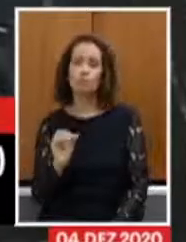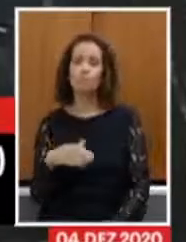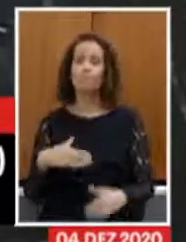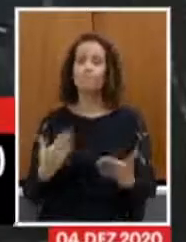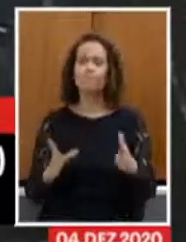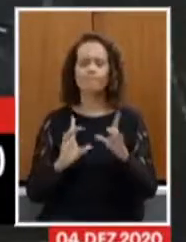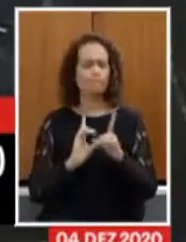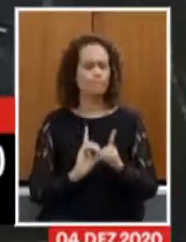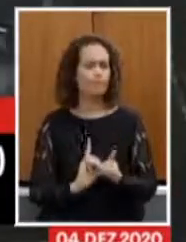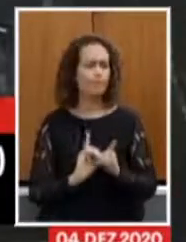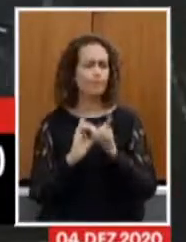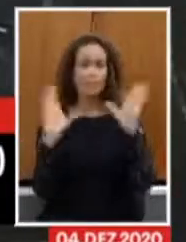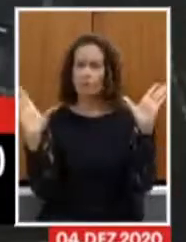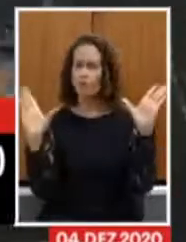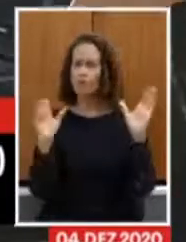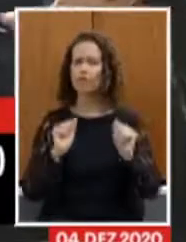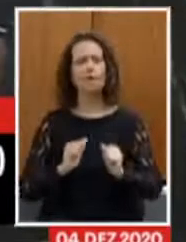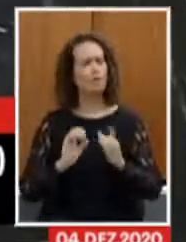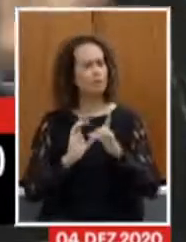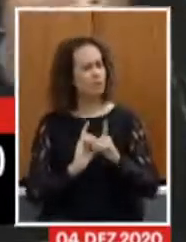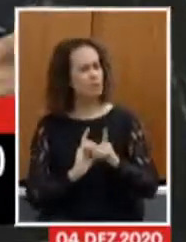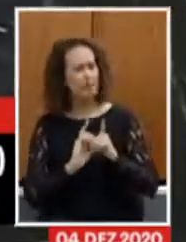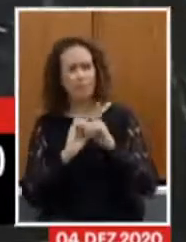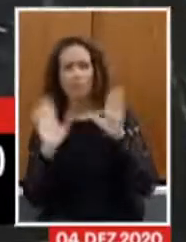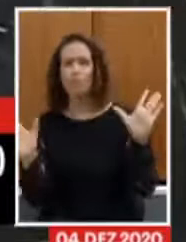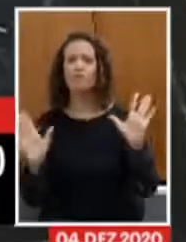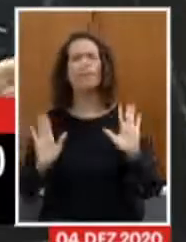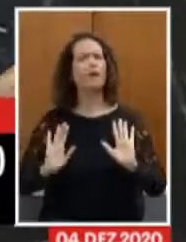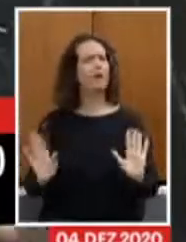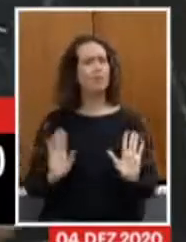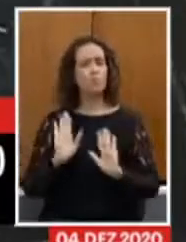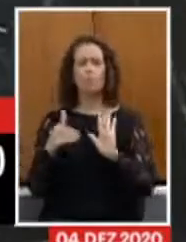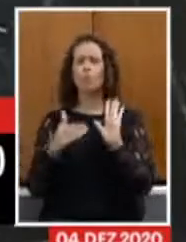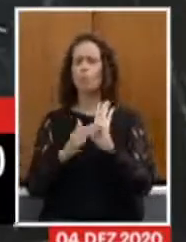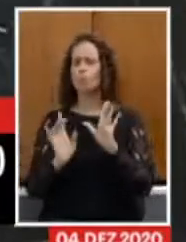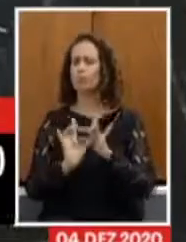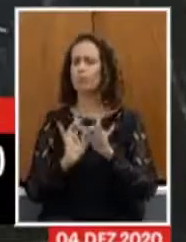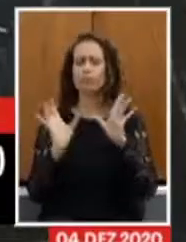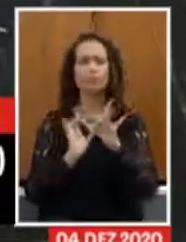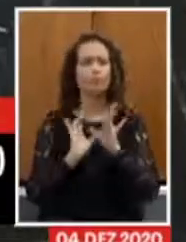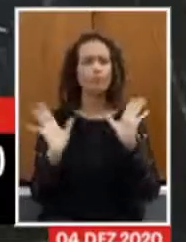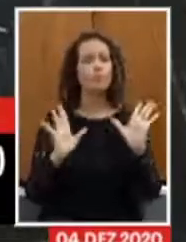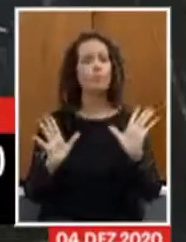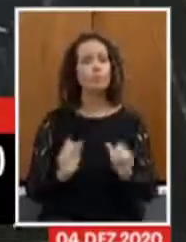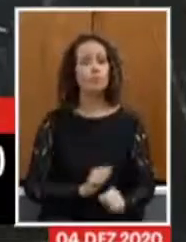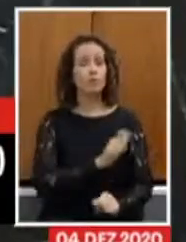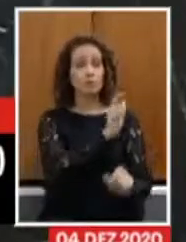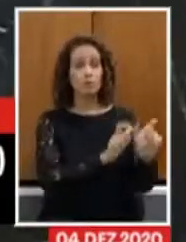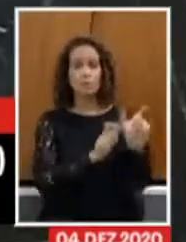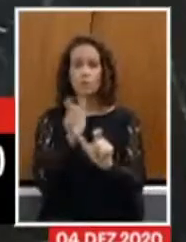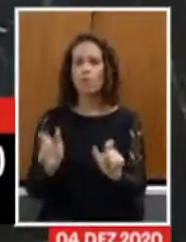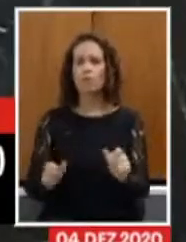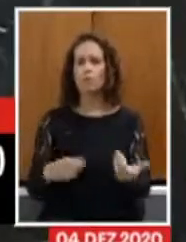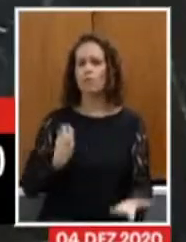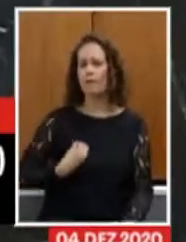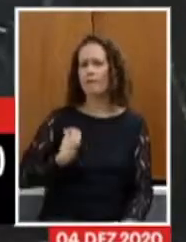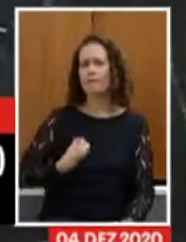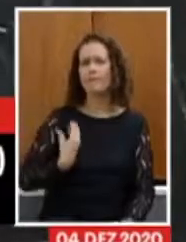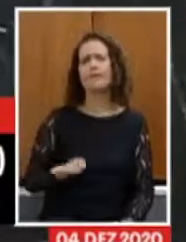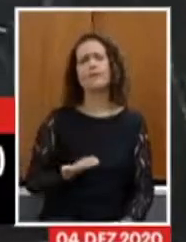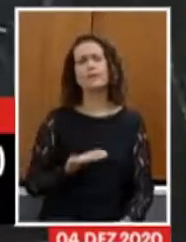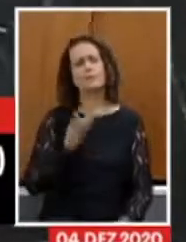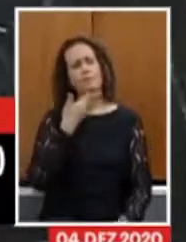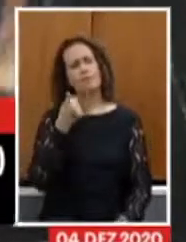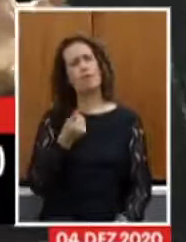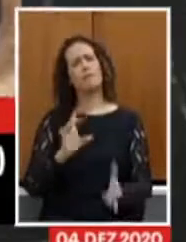extremamente democrática. Burocracia, nós tiramos tudo que era possível para facilitar a vida dessas pessoas. Então,